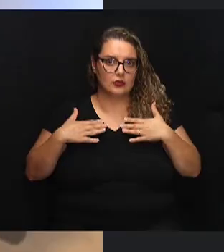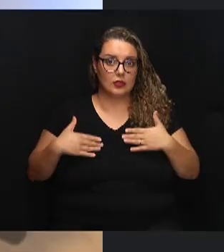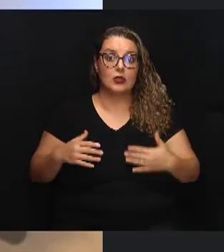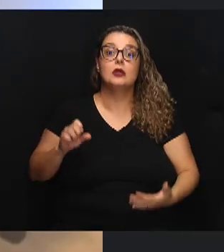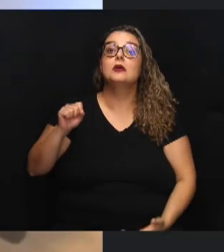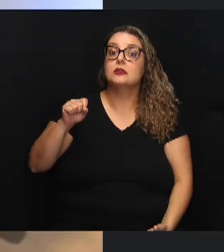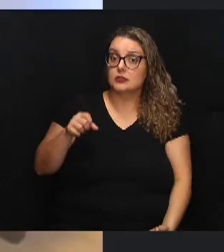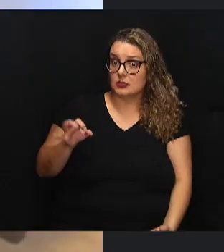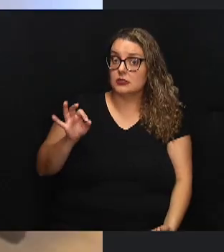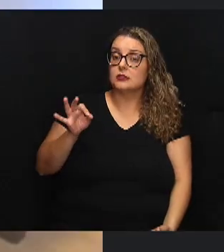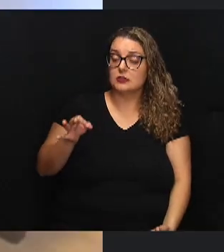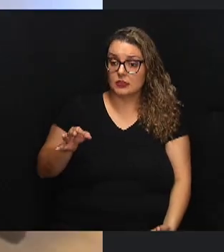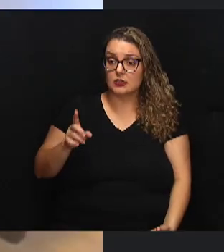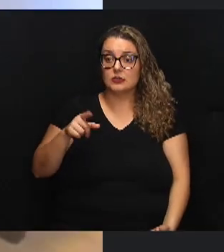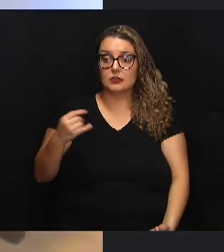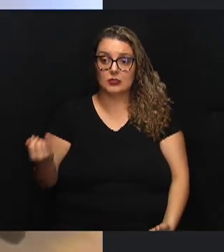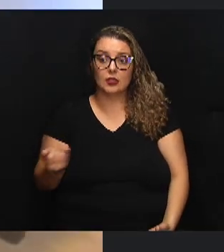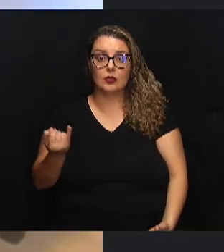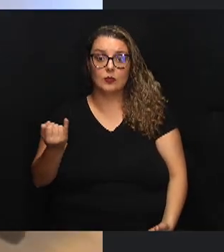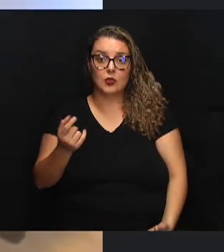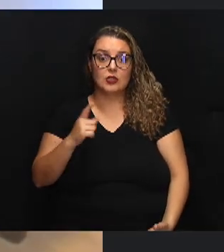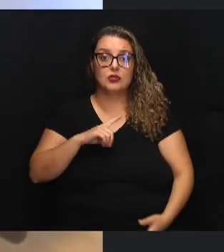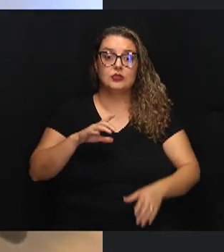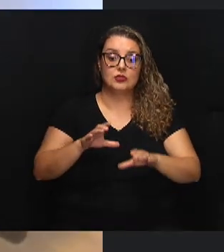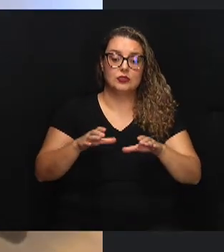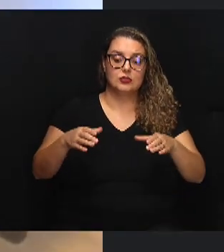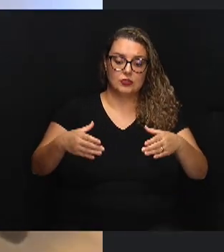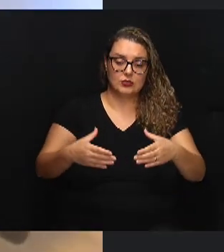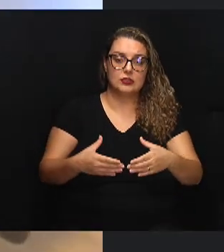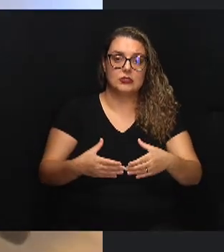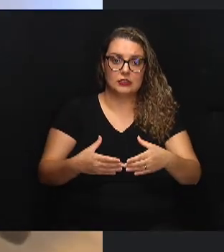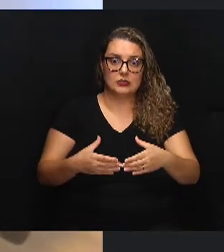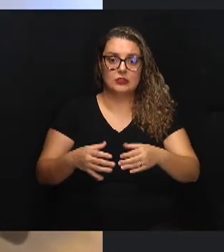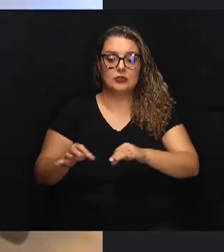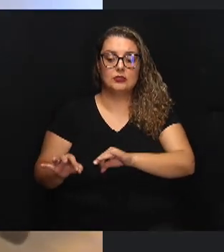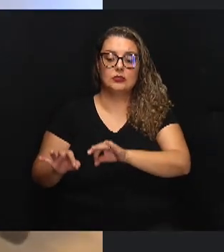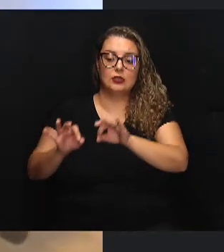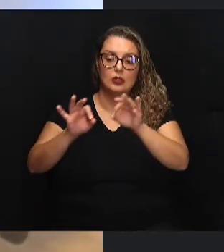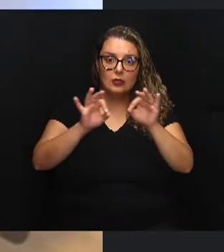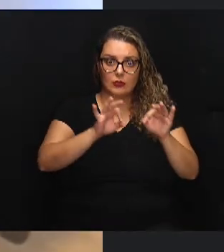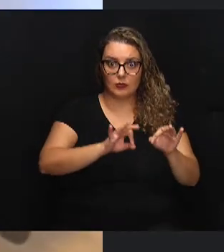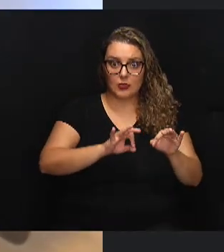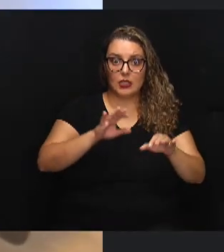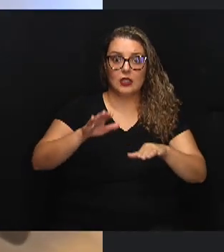Sem dúvida. E aí a importância de ter uma equipe, né, de acompanhamento. A gente